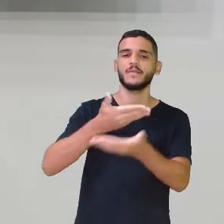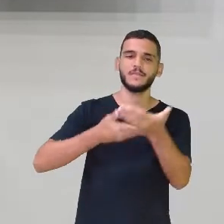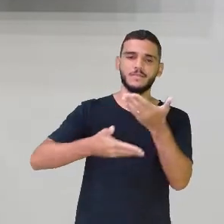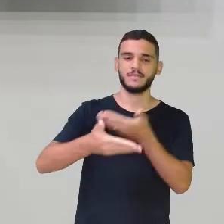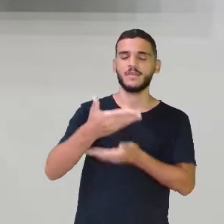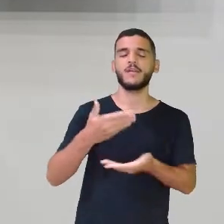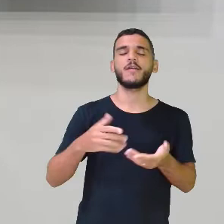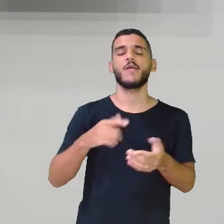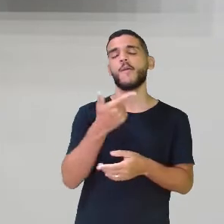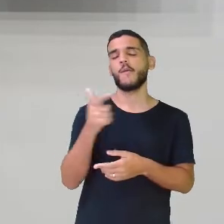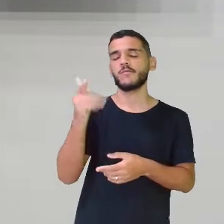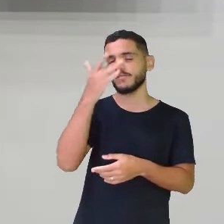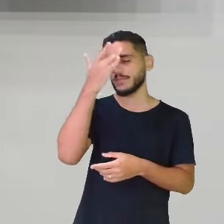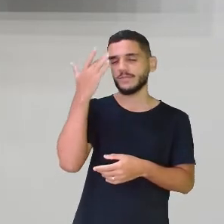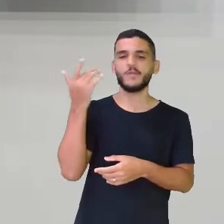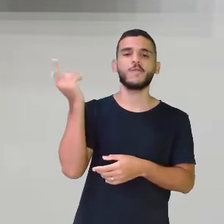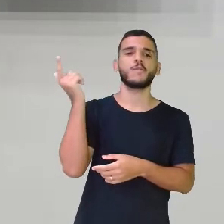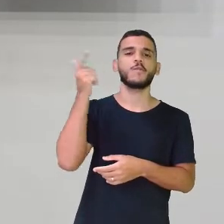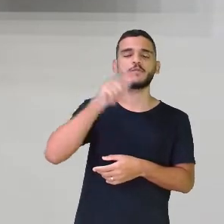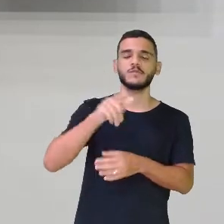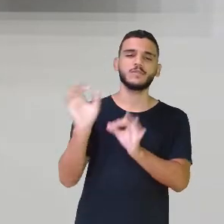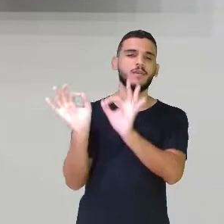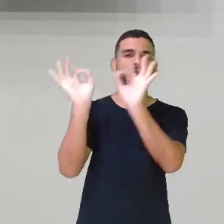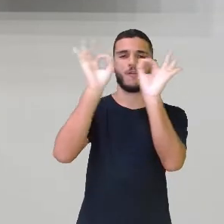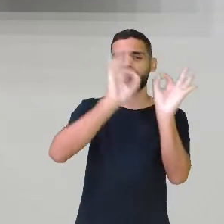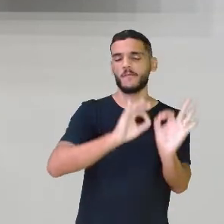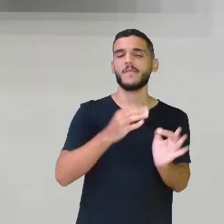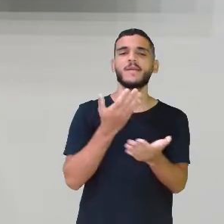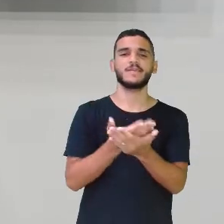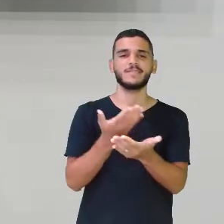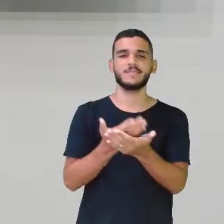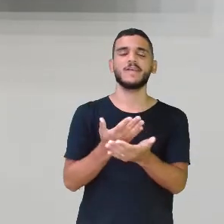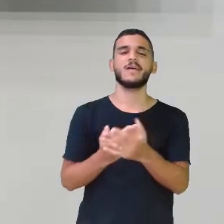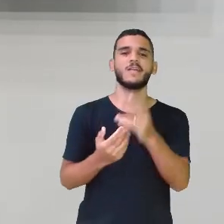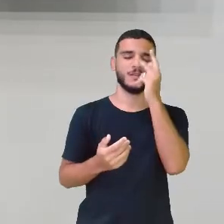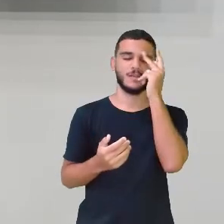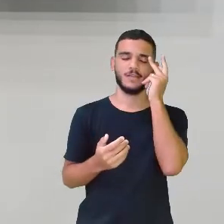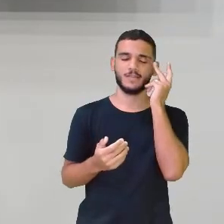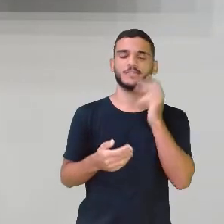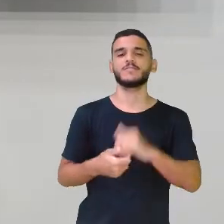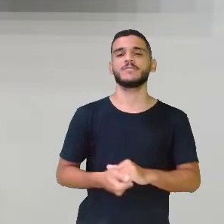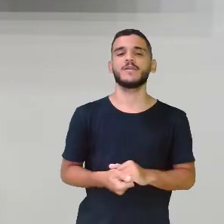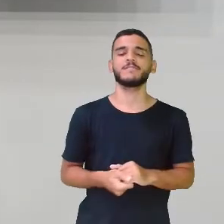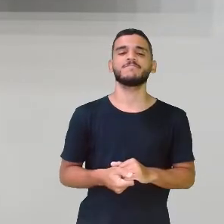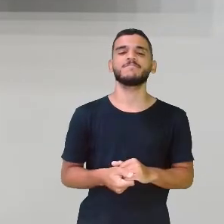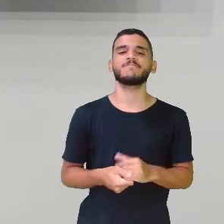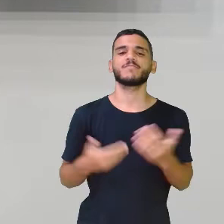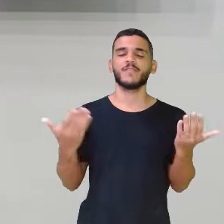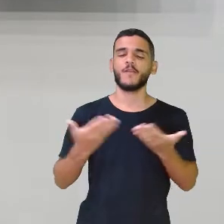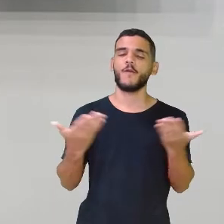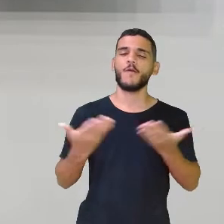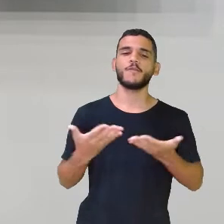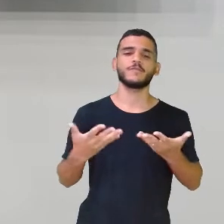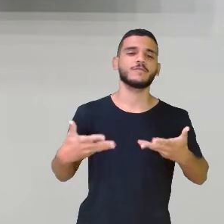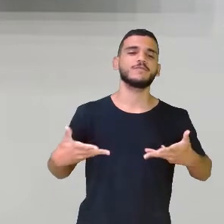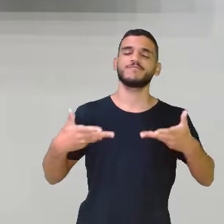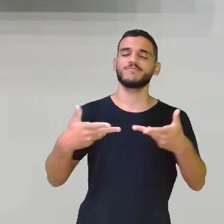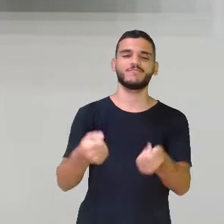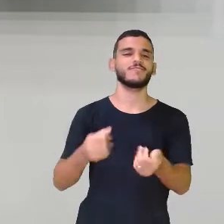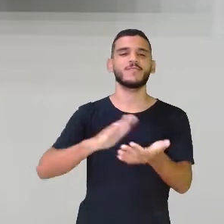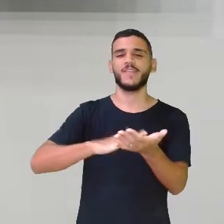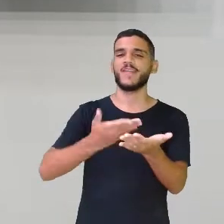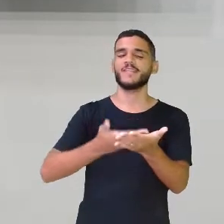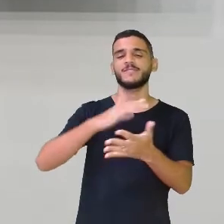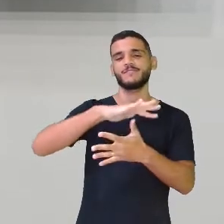para que mais pessoas consigam acompanhar as aulas, Clisman está aqui fazendo esse trabalho maravilhoso, né? A interpretação